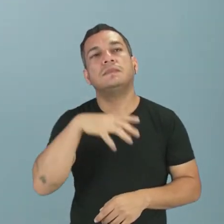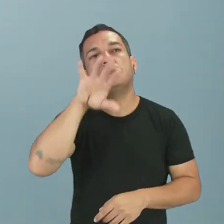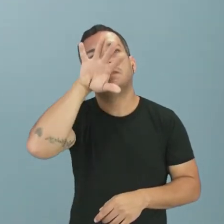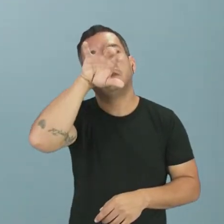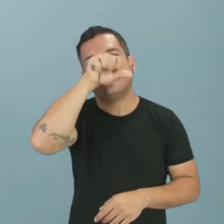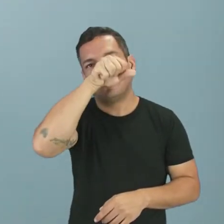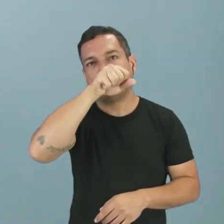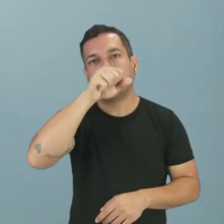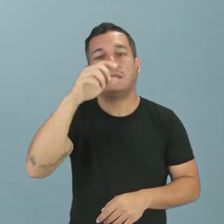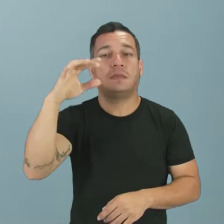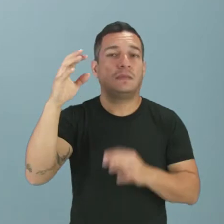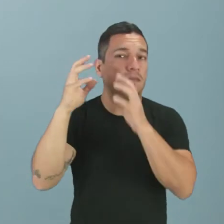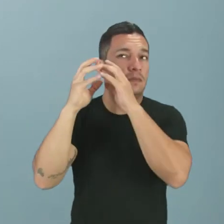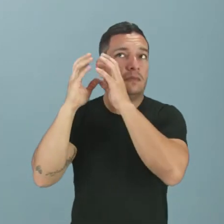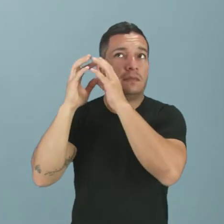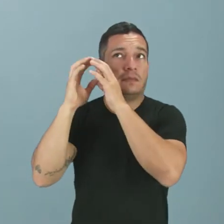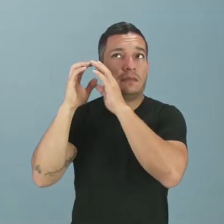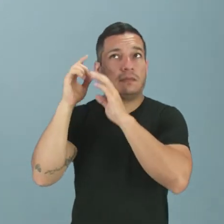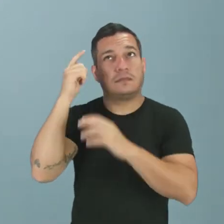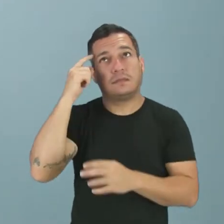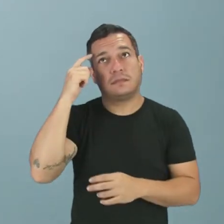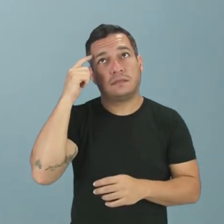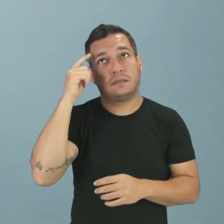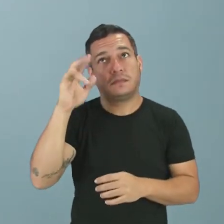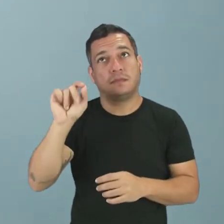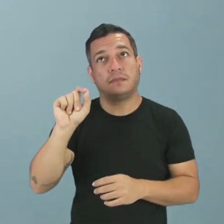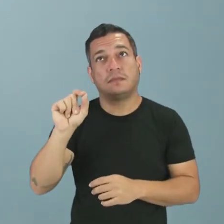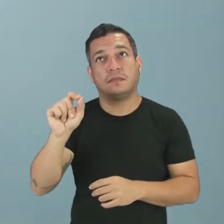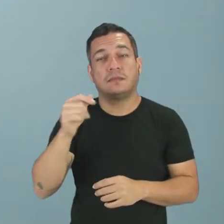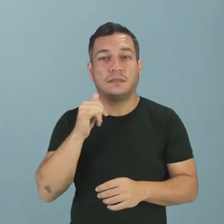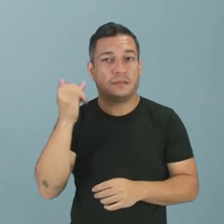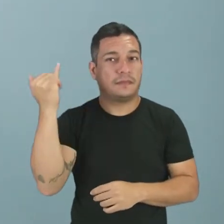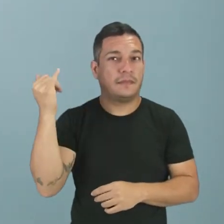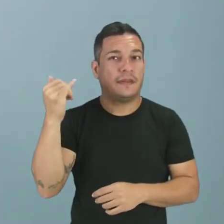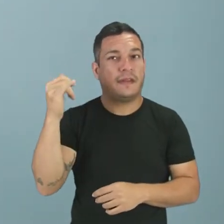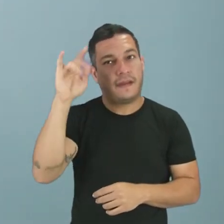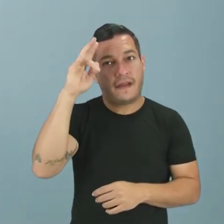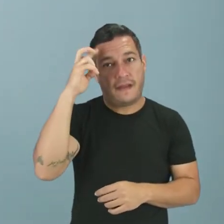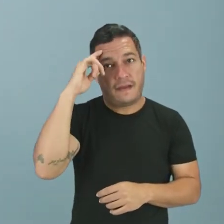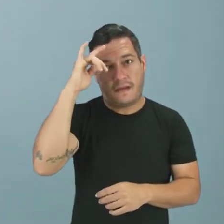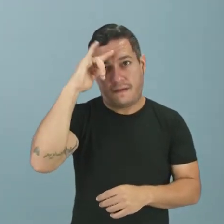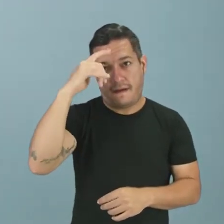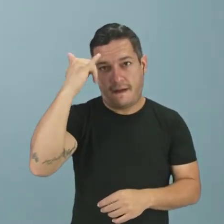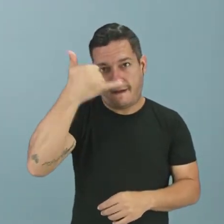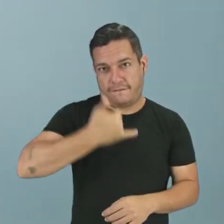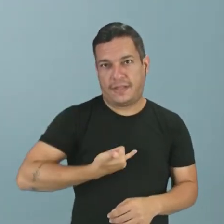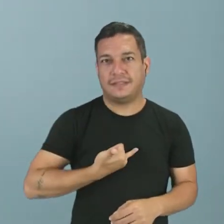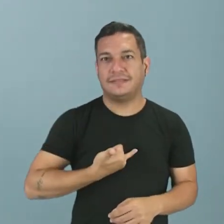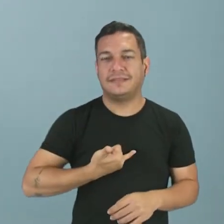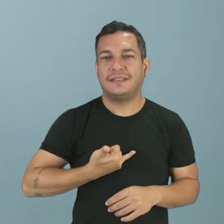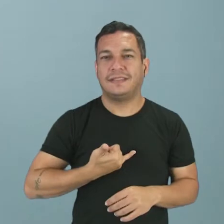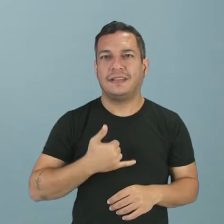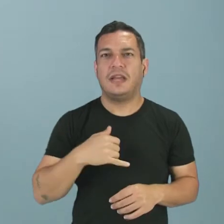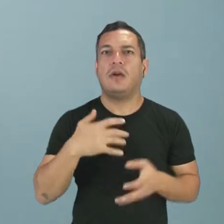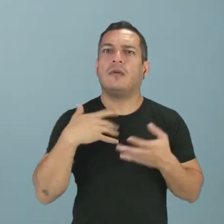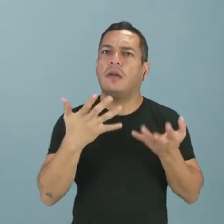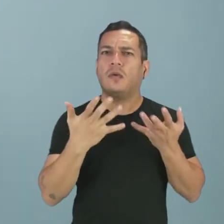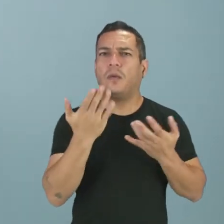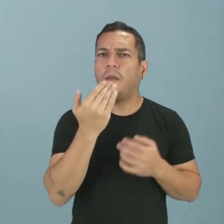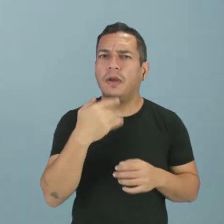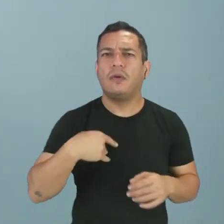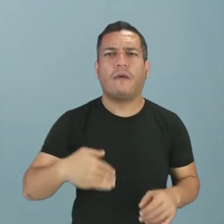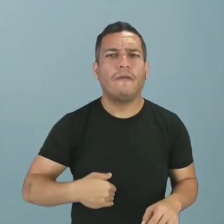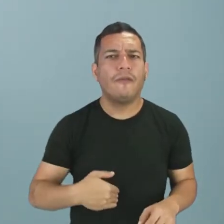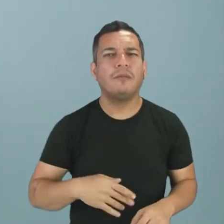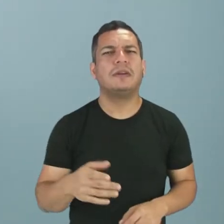cheiro, o seu cérebro vai lá e te avisa. Ei, eu tô com fome, eu quero comer, eu quero essa comida aí. Quantas